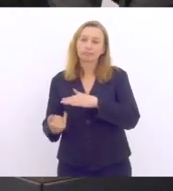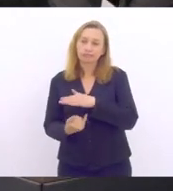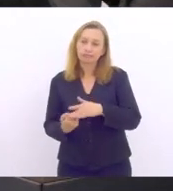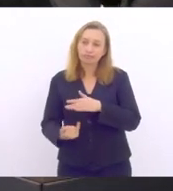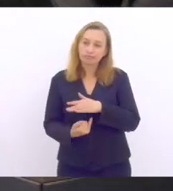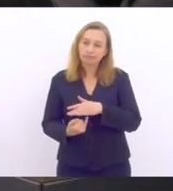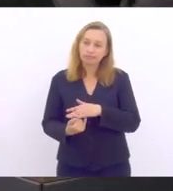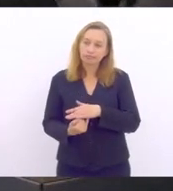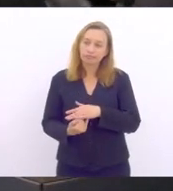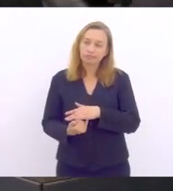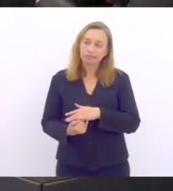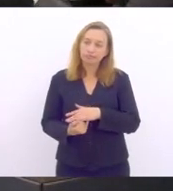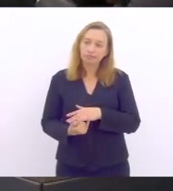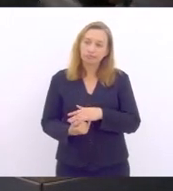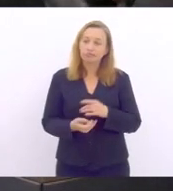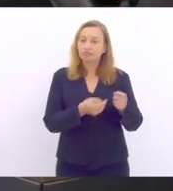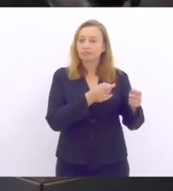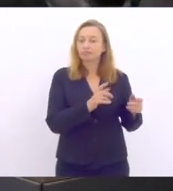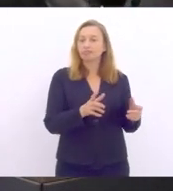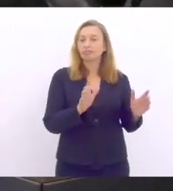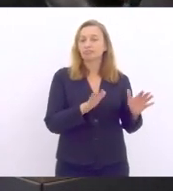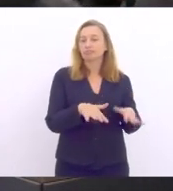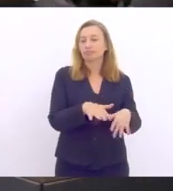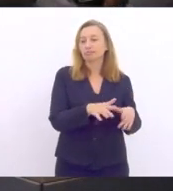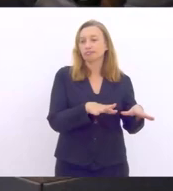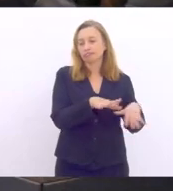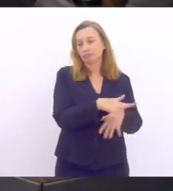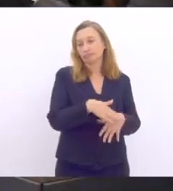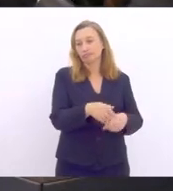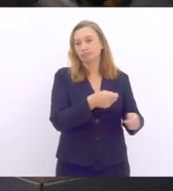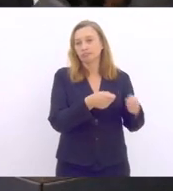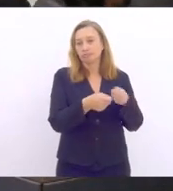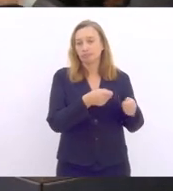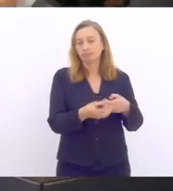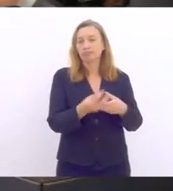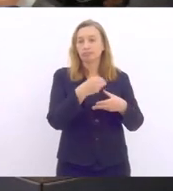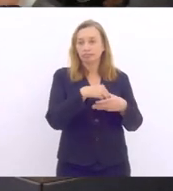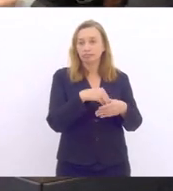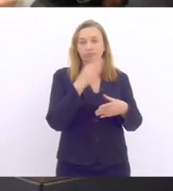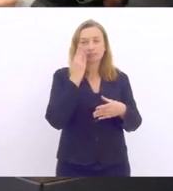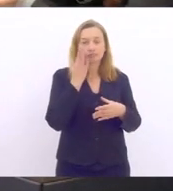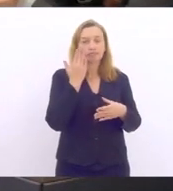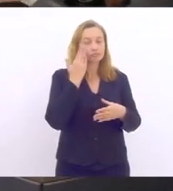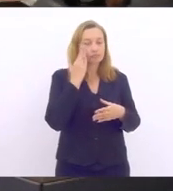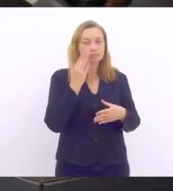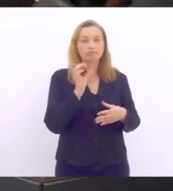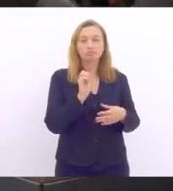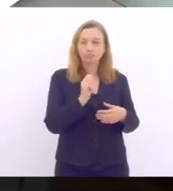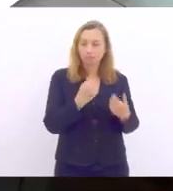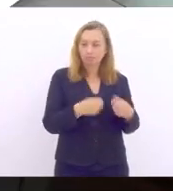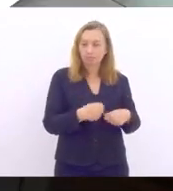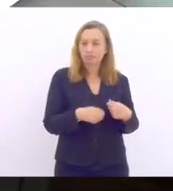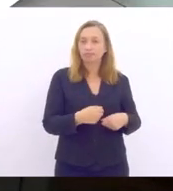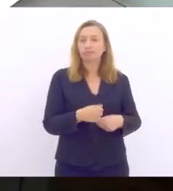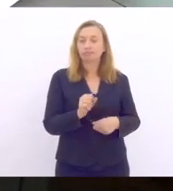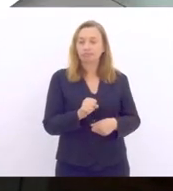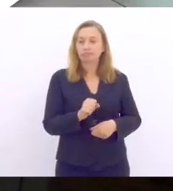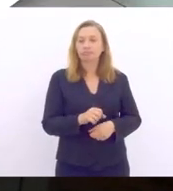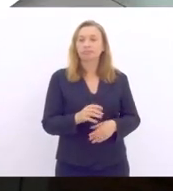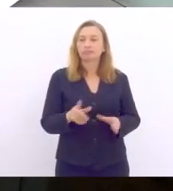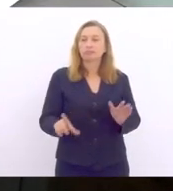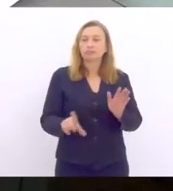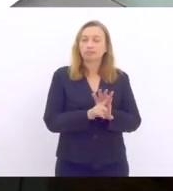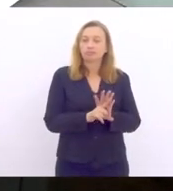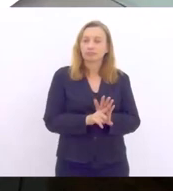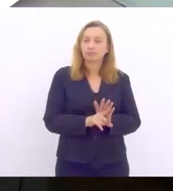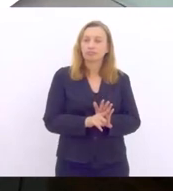âmbito de controle, né, fará esse controle posterior se entender que assim o deve fazer. Né? Então, se a lei sair com